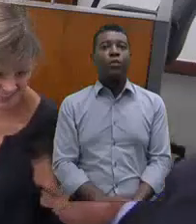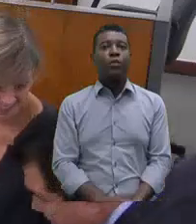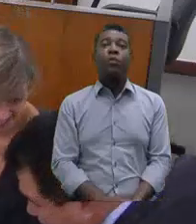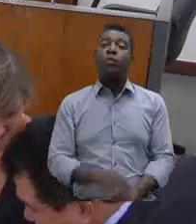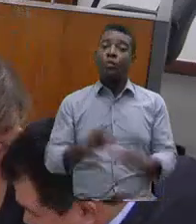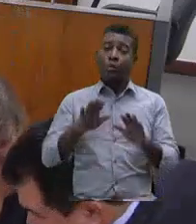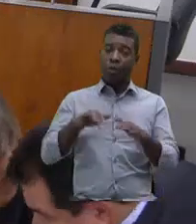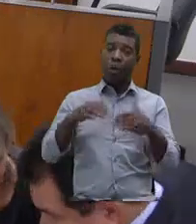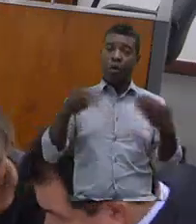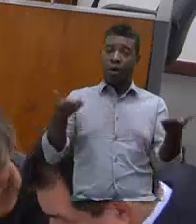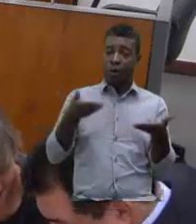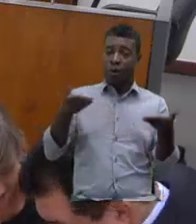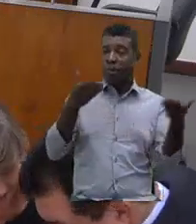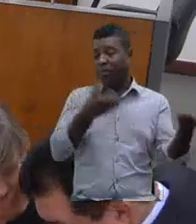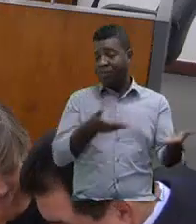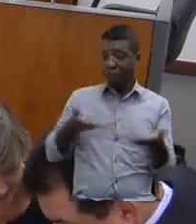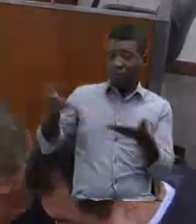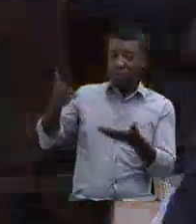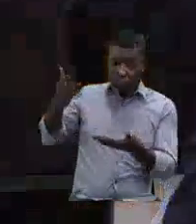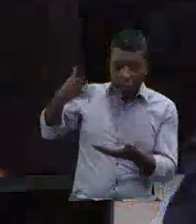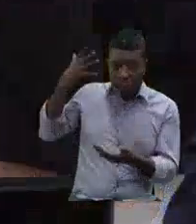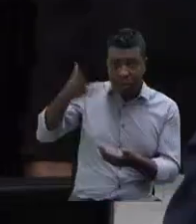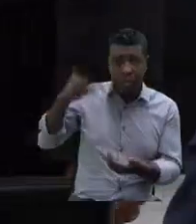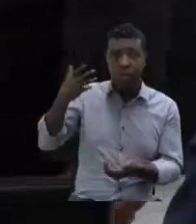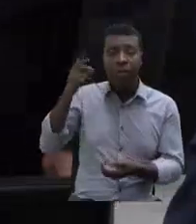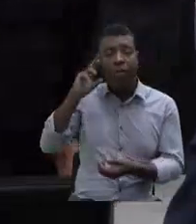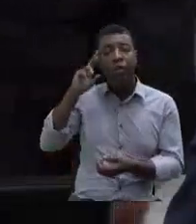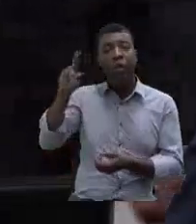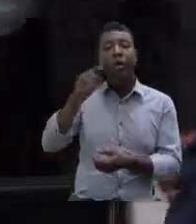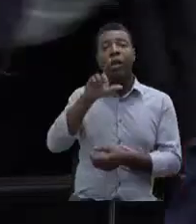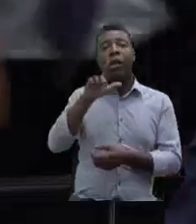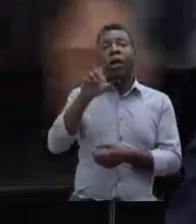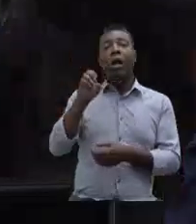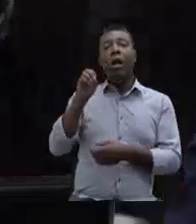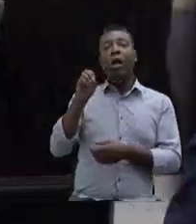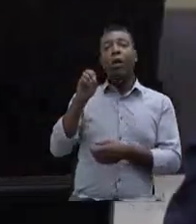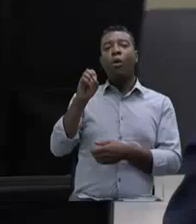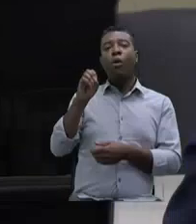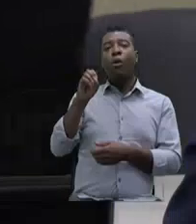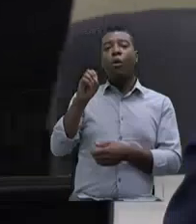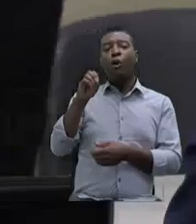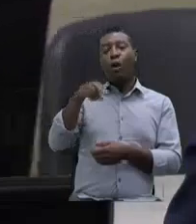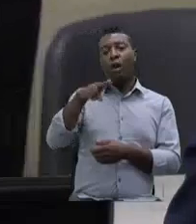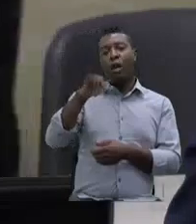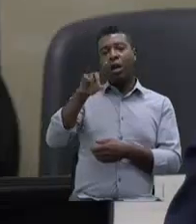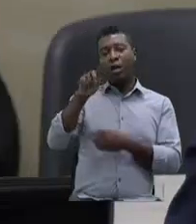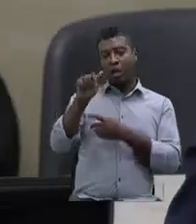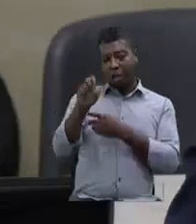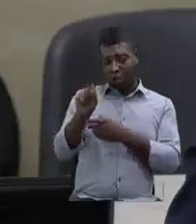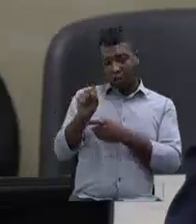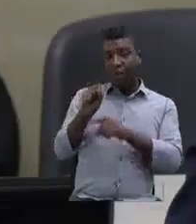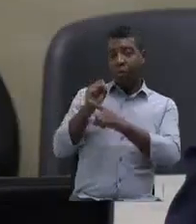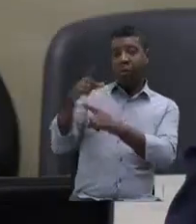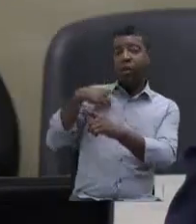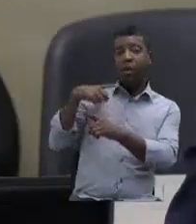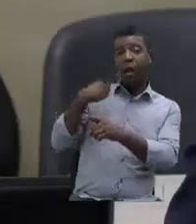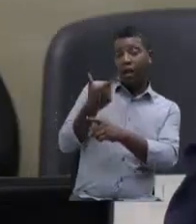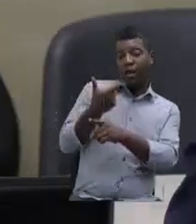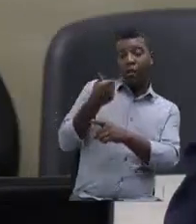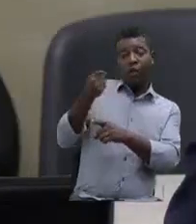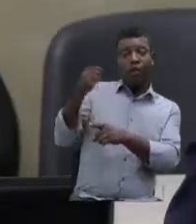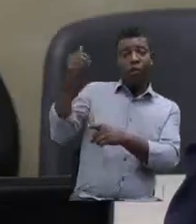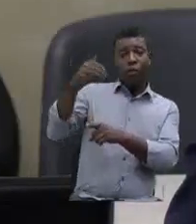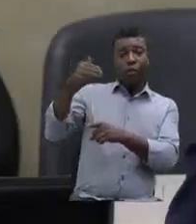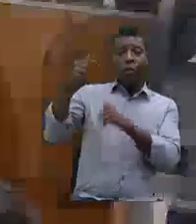Passo, então, a palavra para o excelentíssimo senhor Leônidas José de Oliveira, que disporá de 20 minutos para a sua